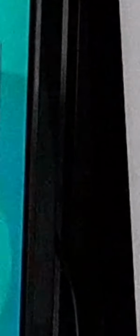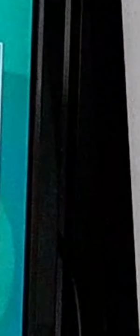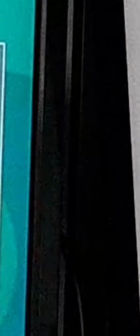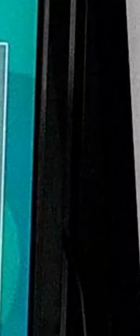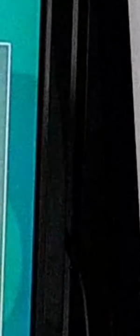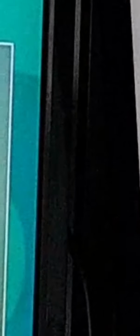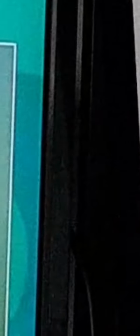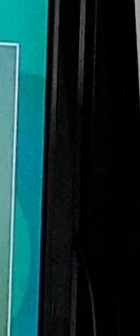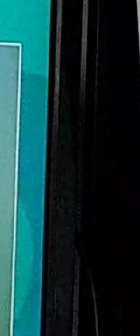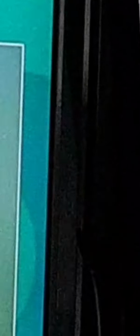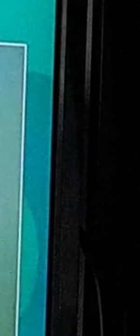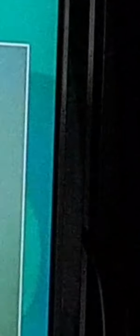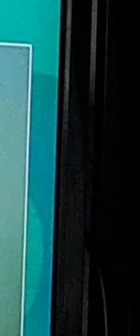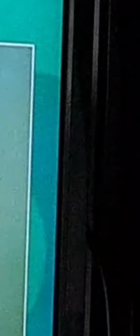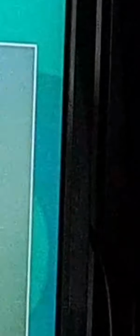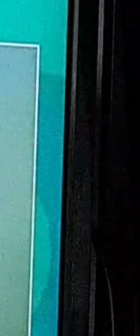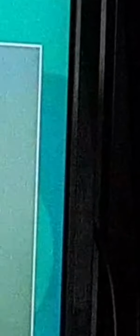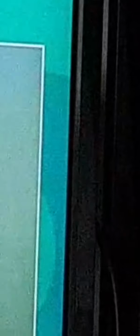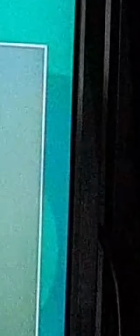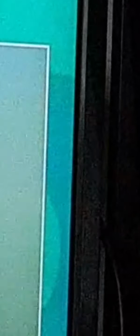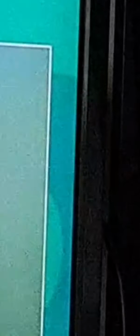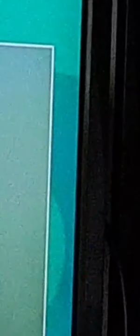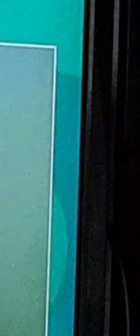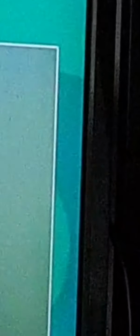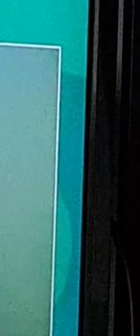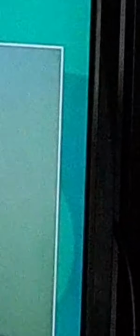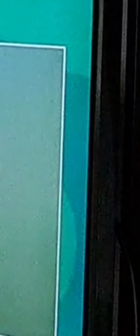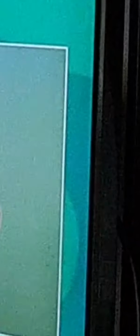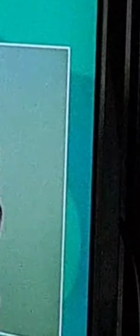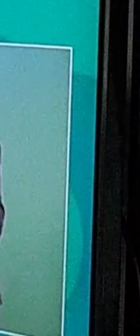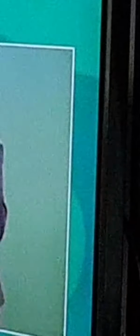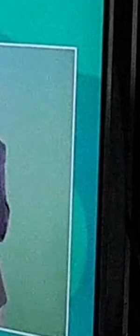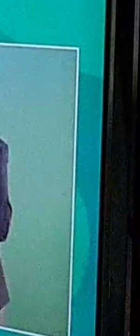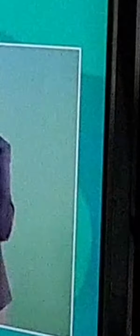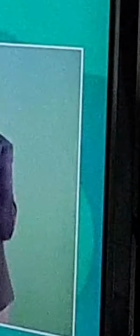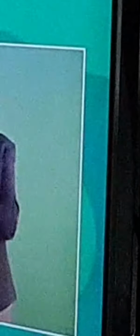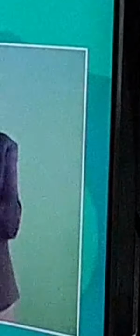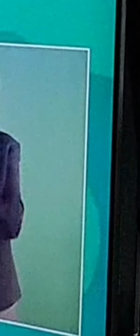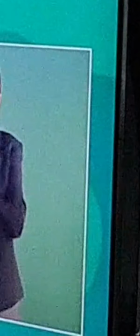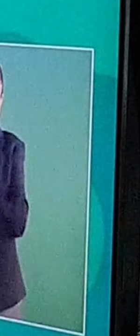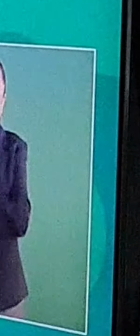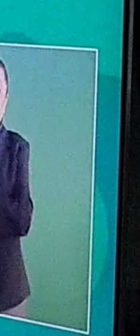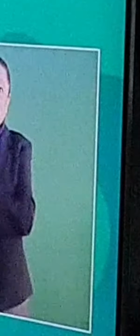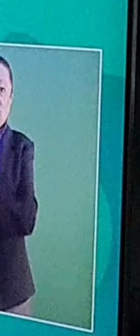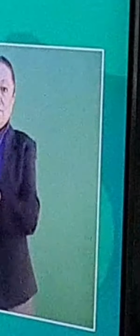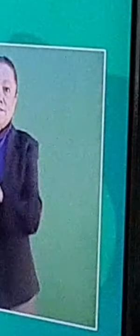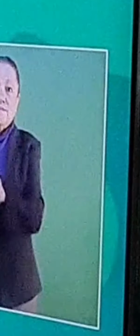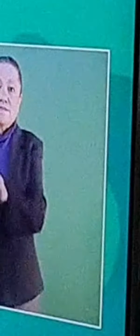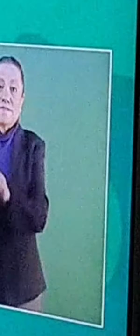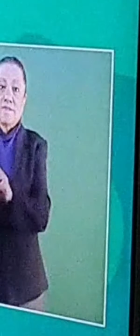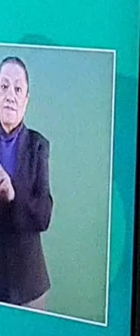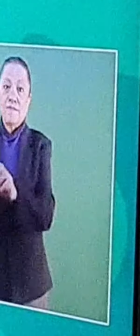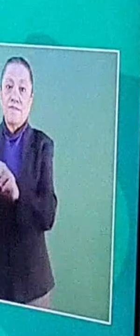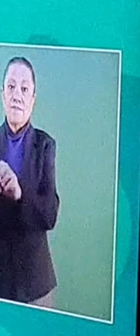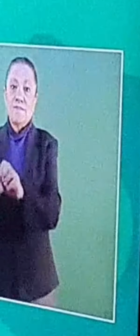energia. O presidente mexicano López Obrador anunciou nesta sexta-feira que seu